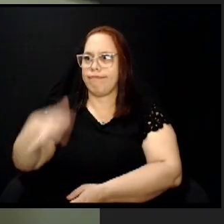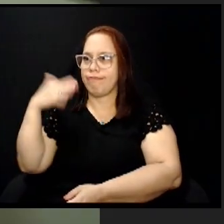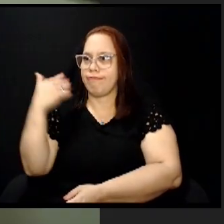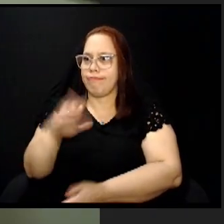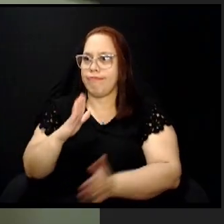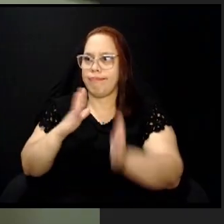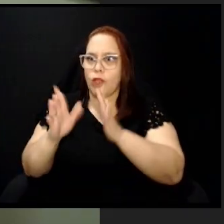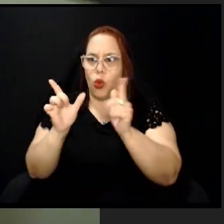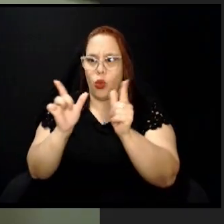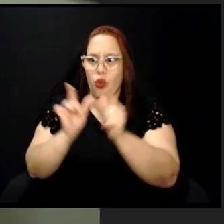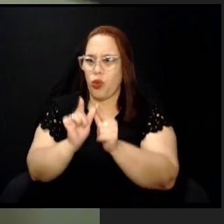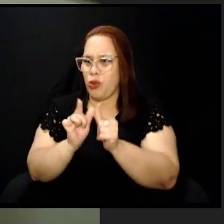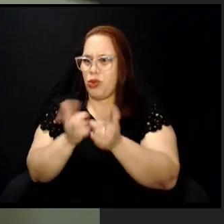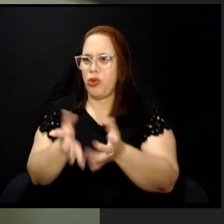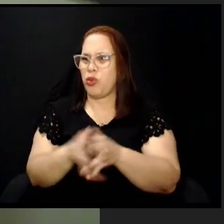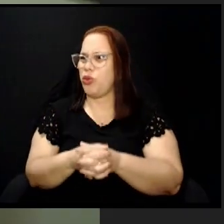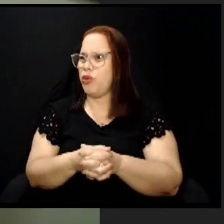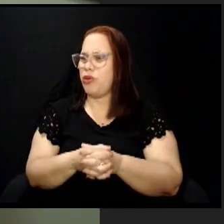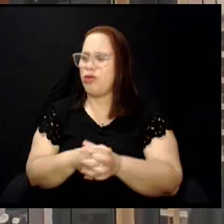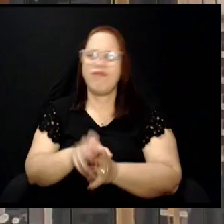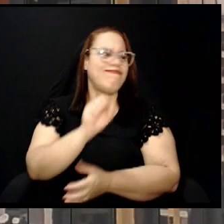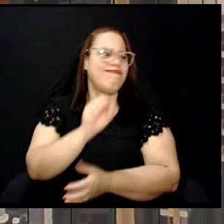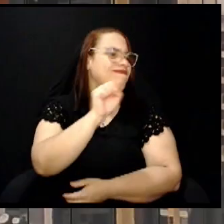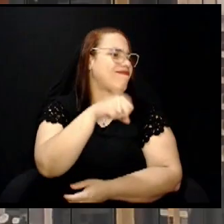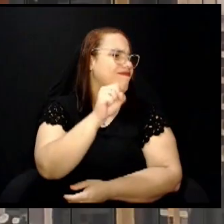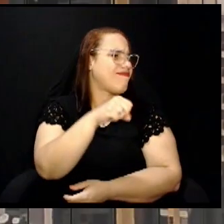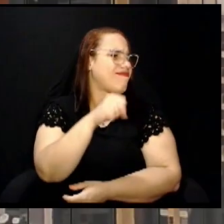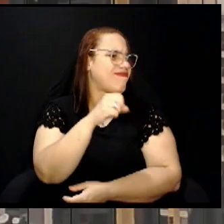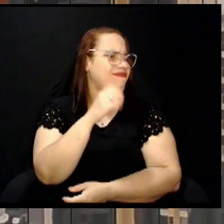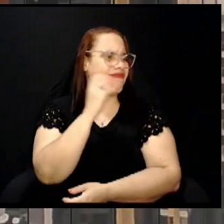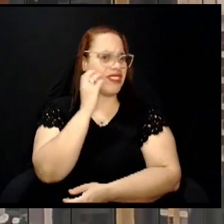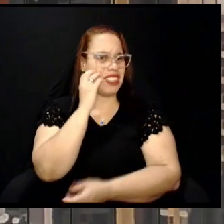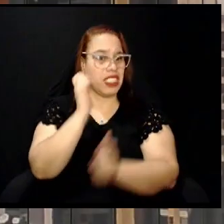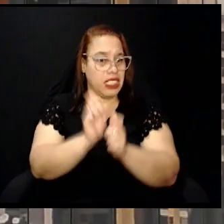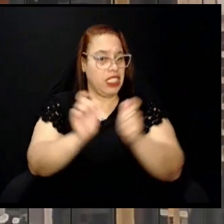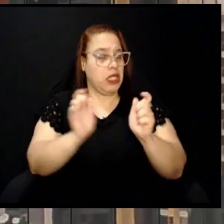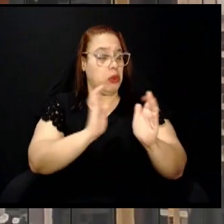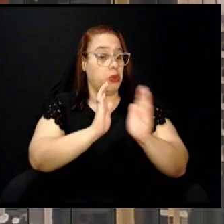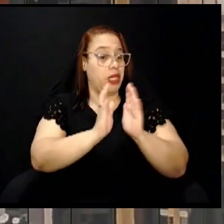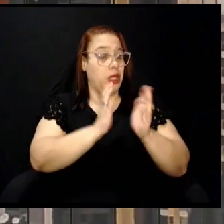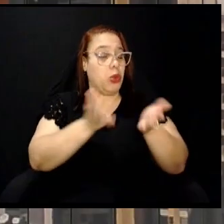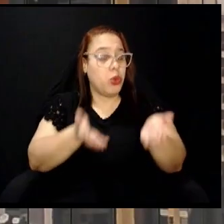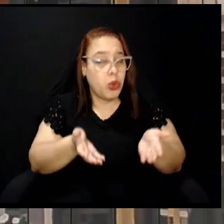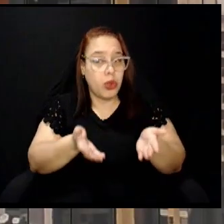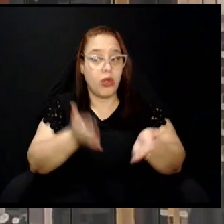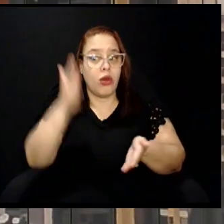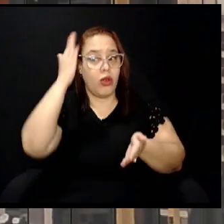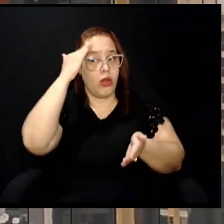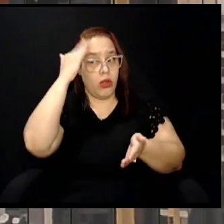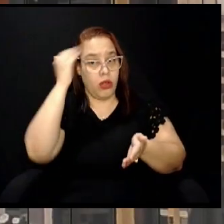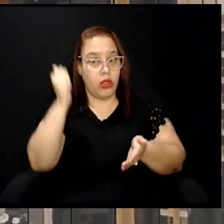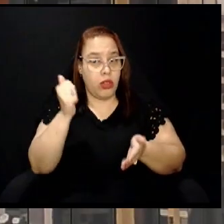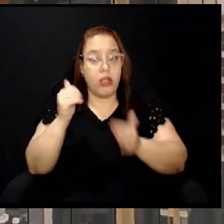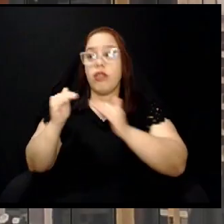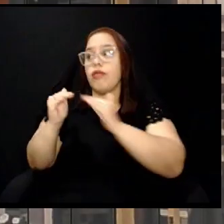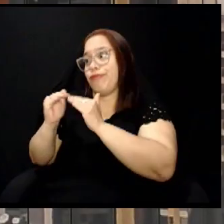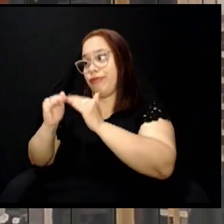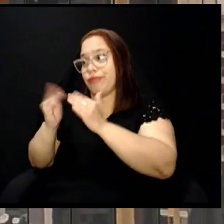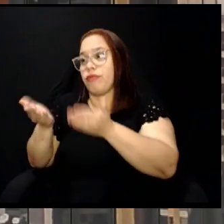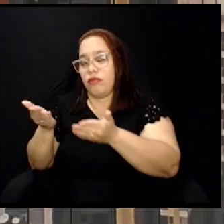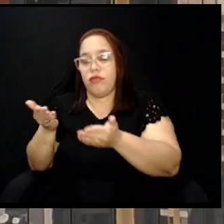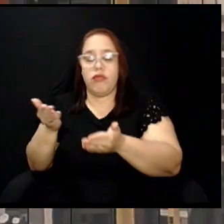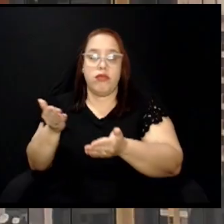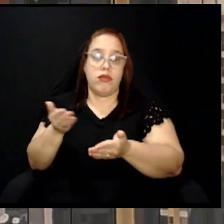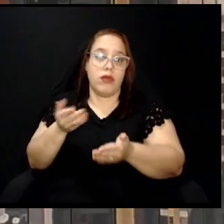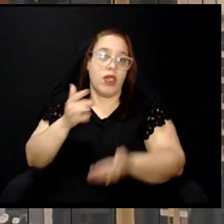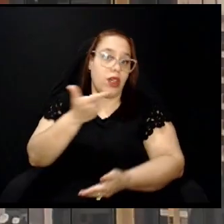um período muito curto de tempo, né? Sim, muito maior do que o esperado para o período, né? Eu sei que ainda é Com uma certeza. especulação, porque